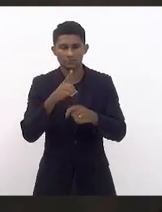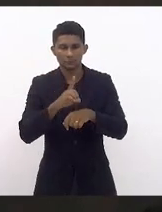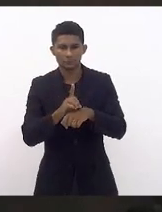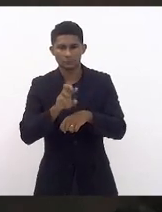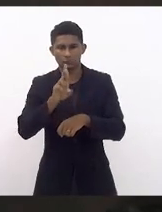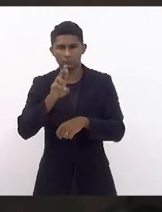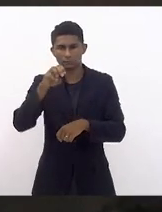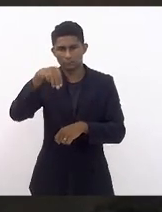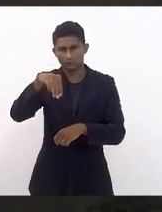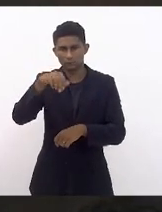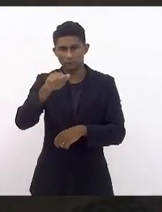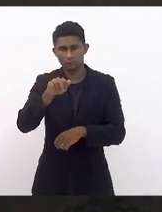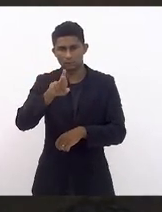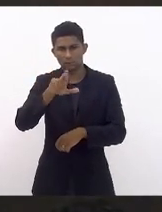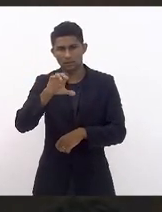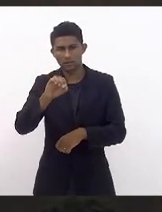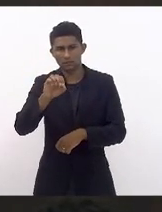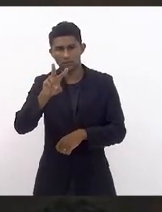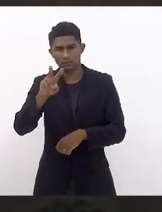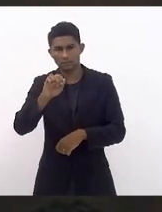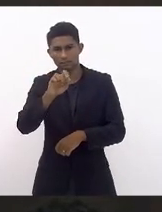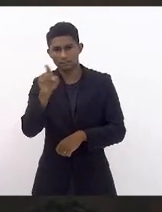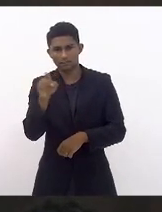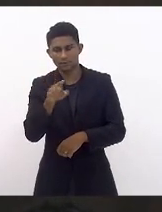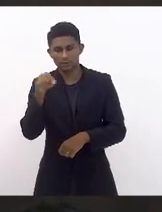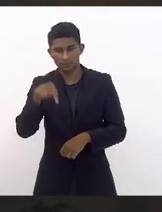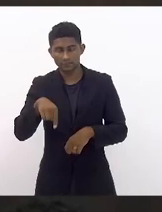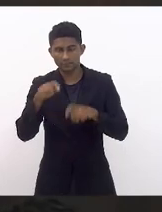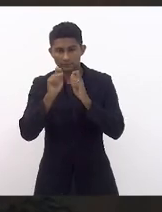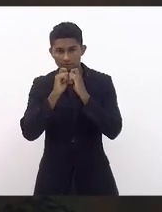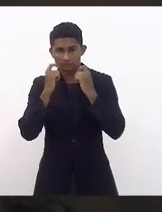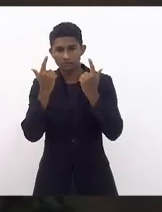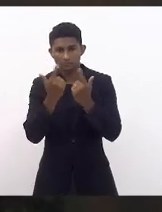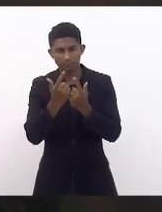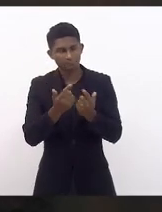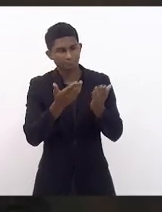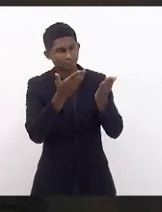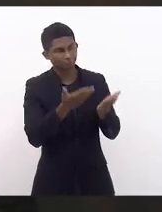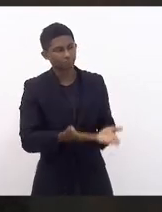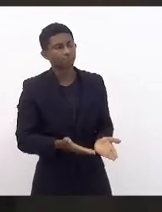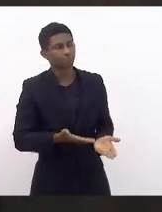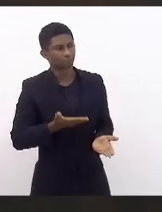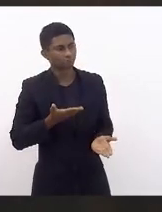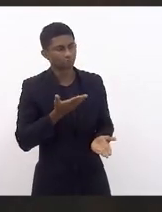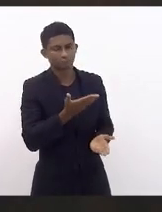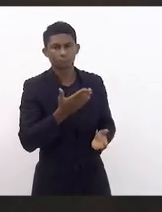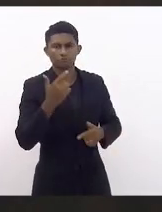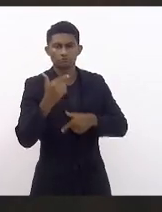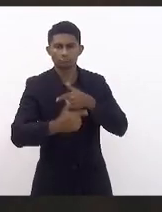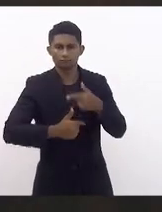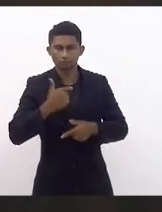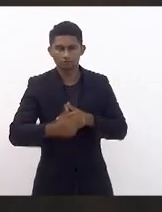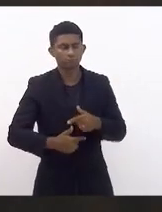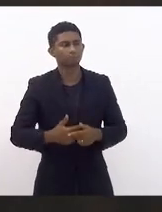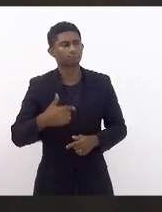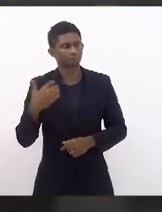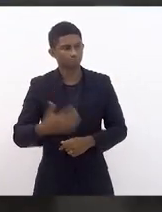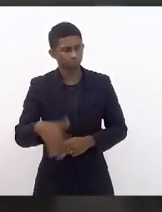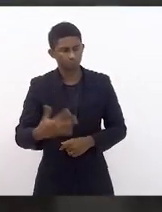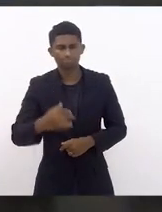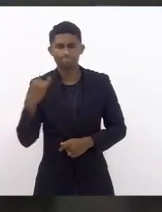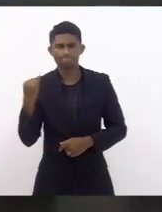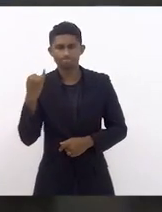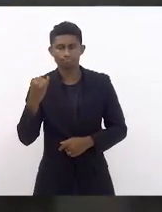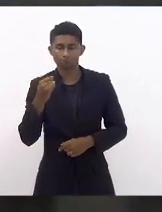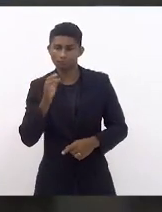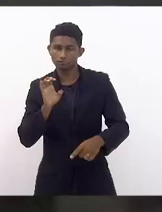Vaz. Um reconhecimento do Parlamento Fluminense aos serviços prestados ao